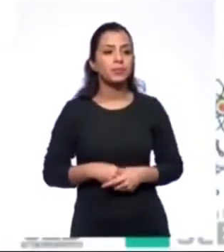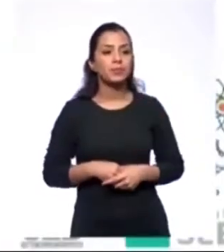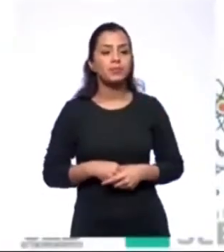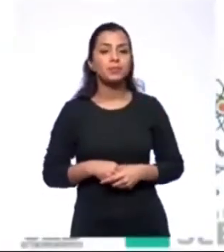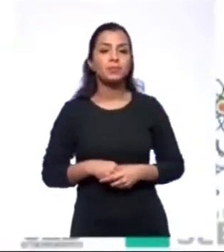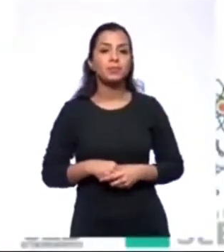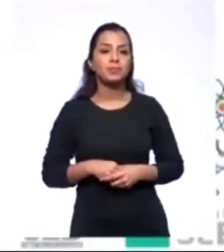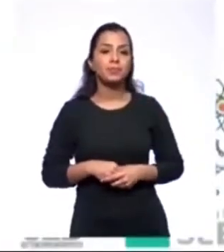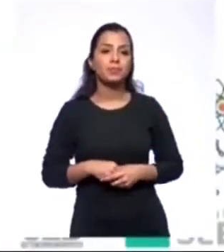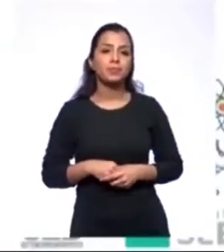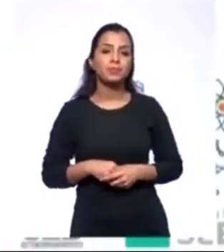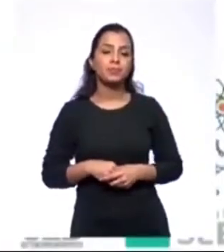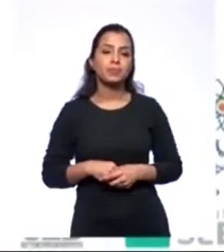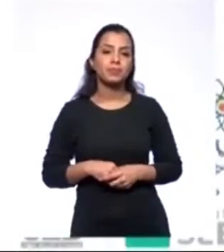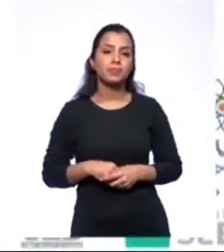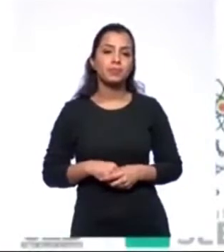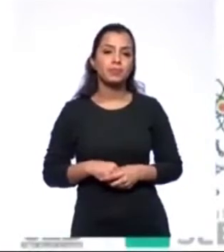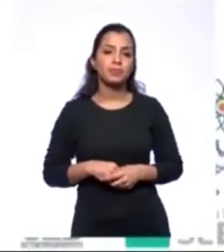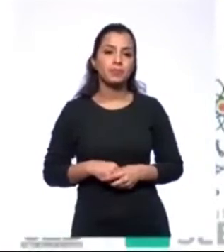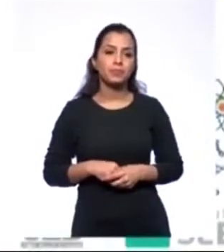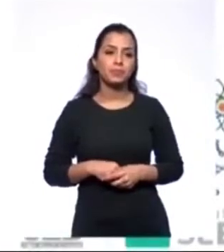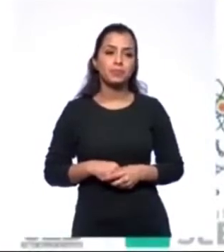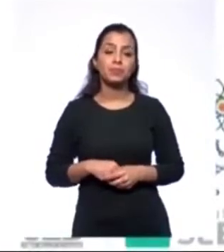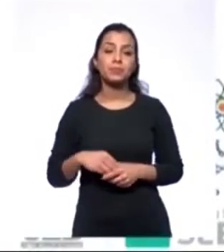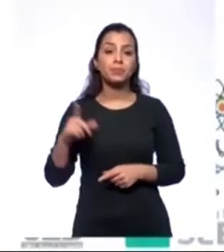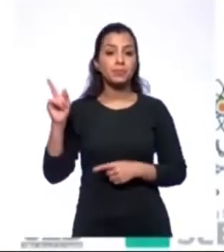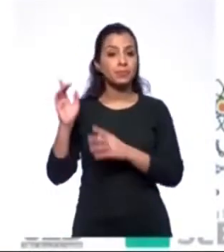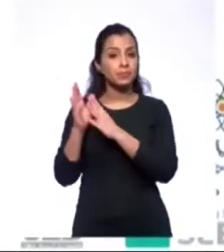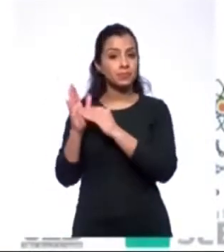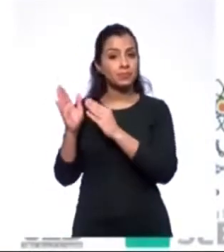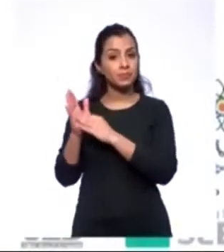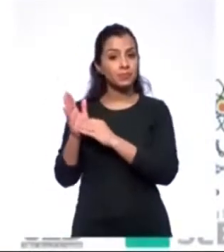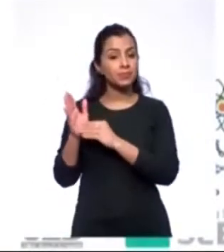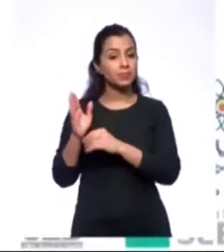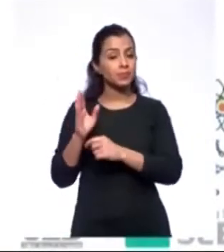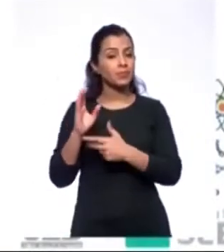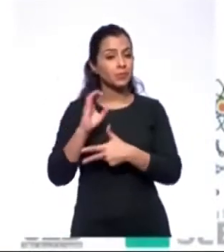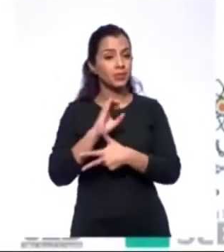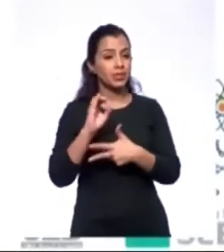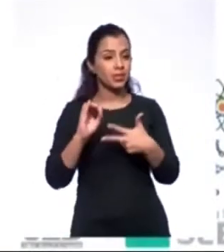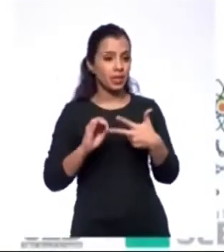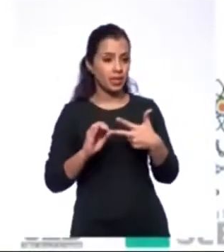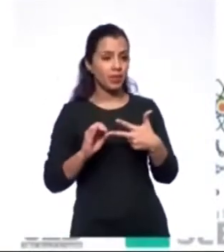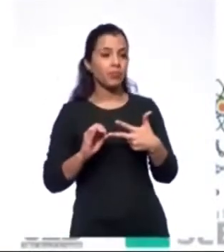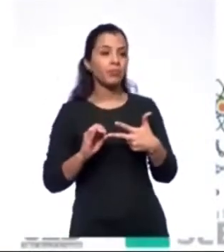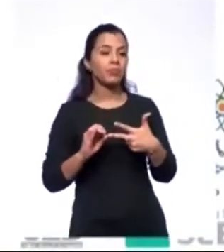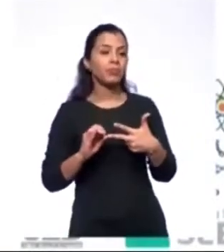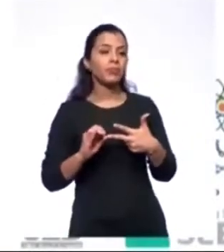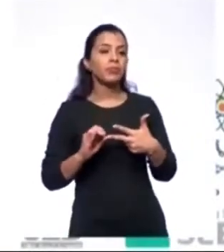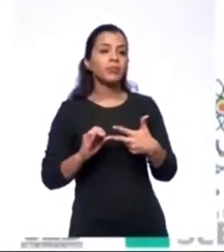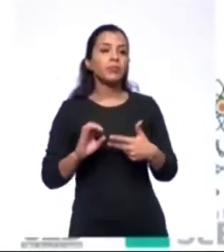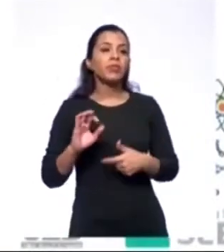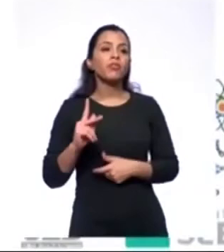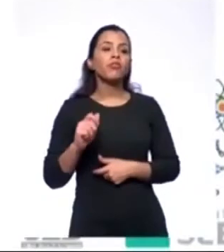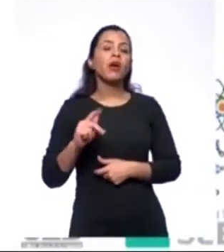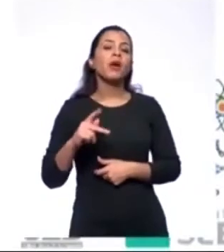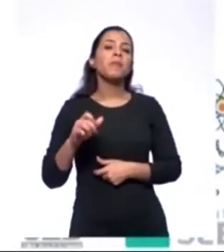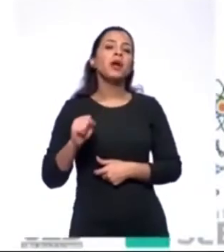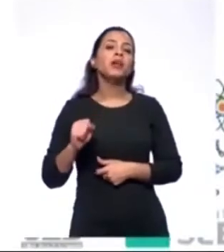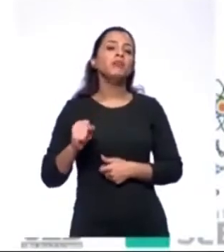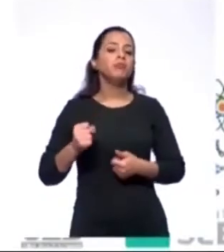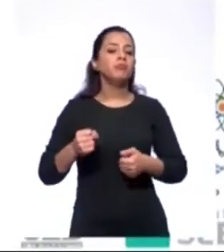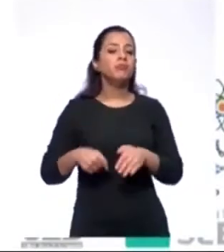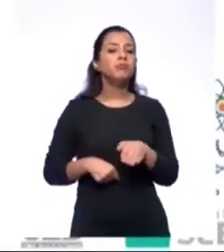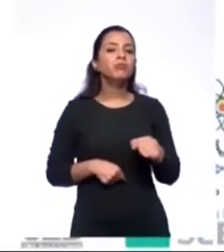lá o exercício bobeira ele ó as chapas dos automóveis no Brasil são formadas por